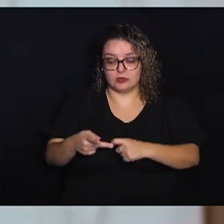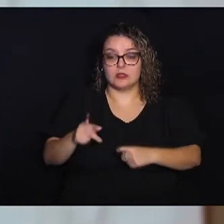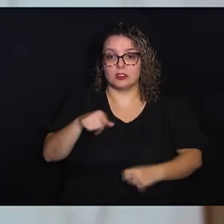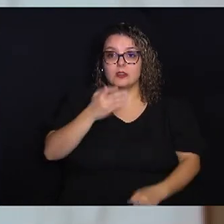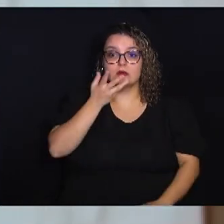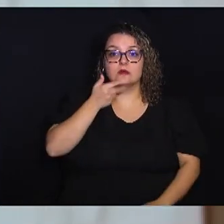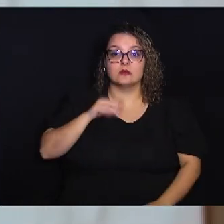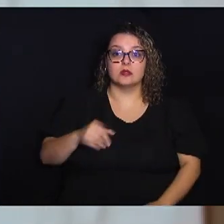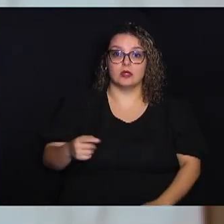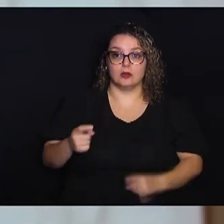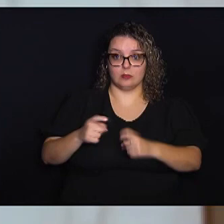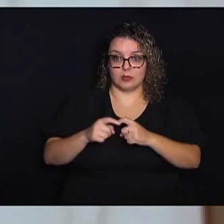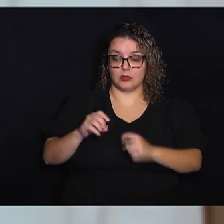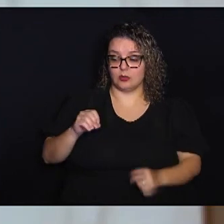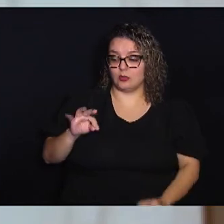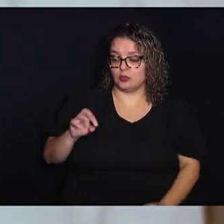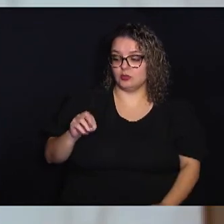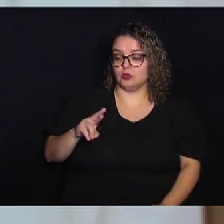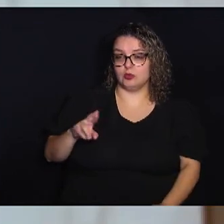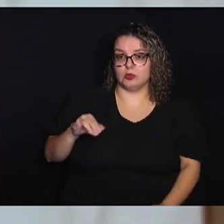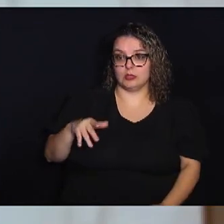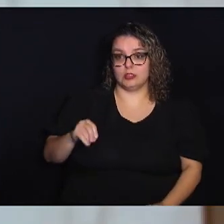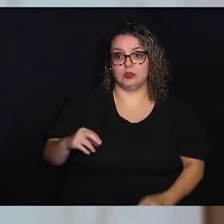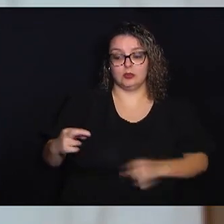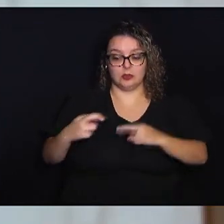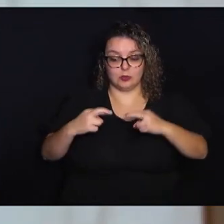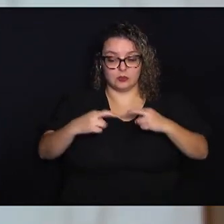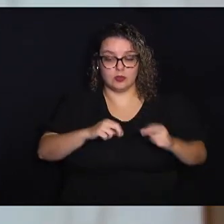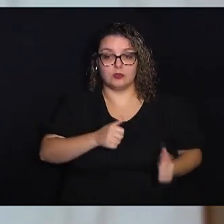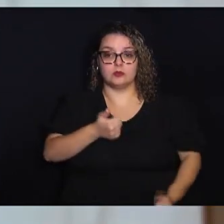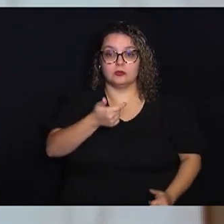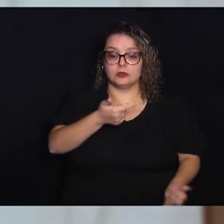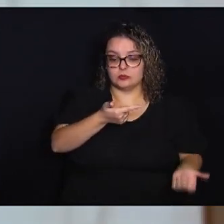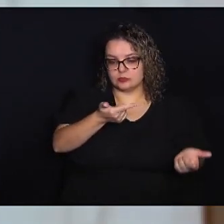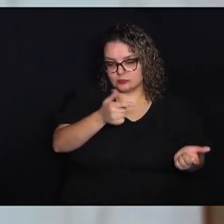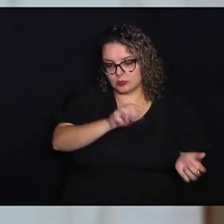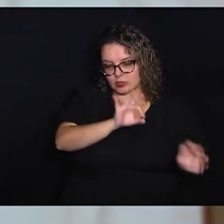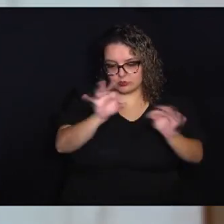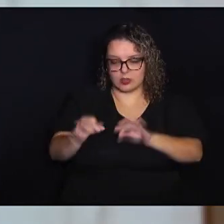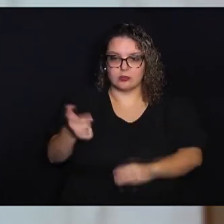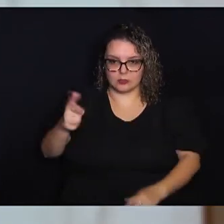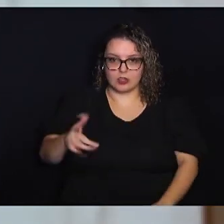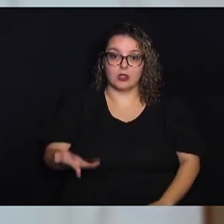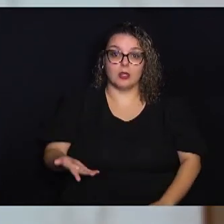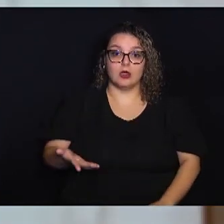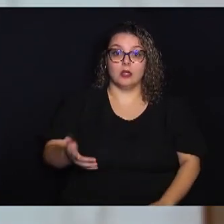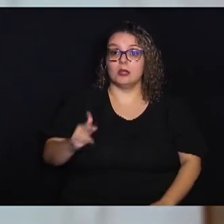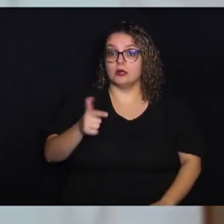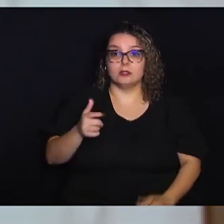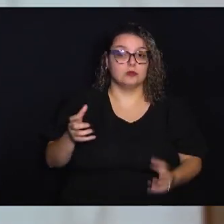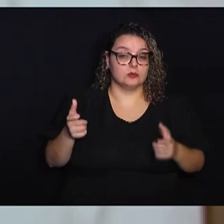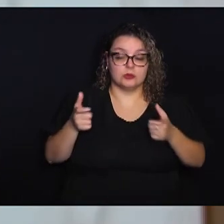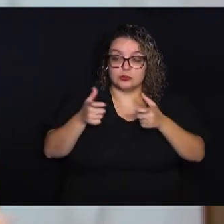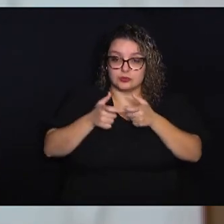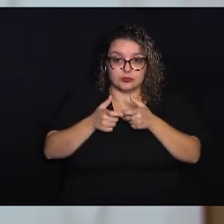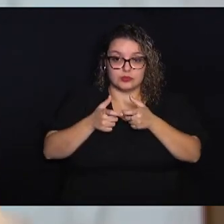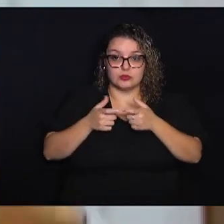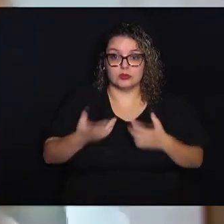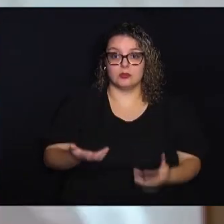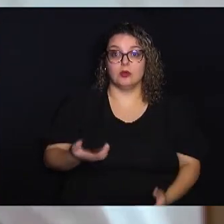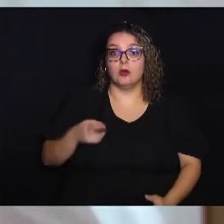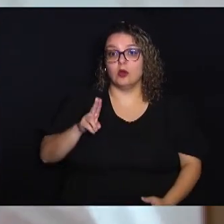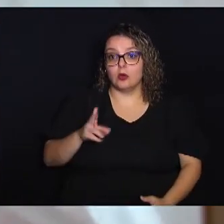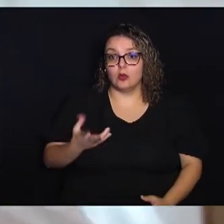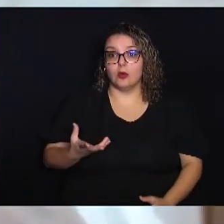aí o otorrino vai ali abordar, fazer uma avaliação contínua, e depois, realmente não remitiu, não diminuiu o tamanho, ou